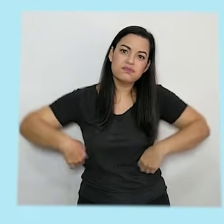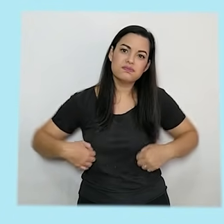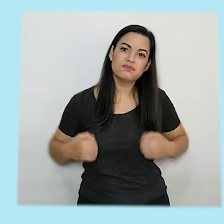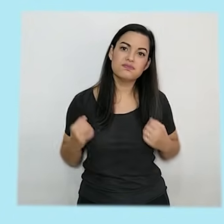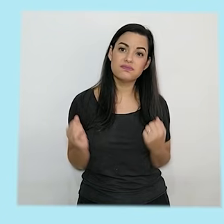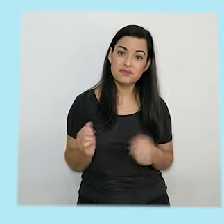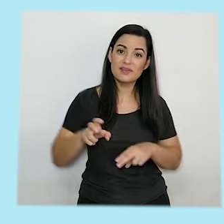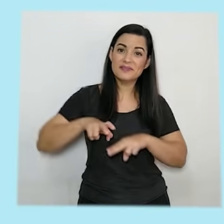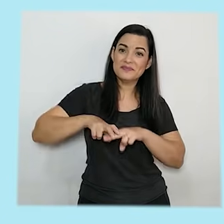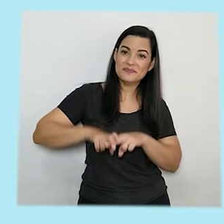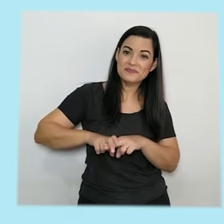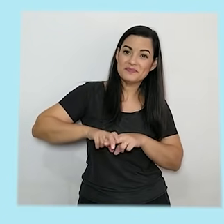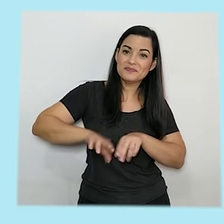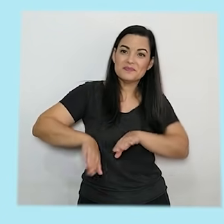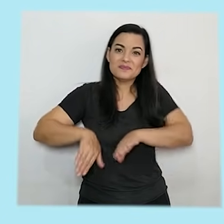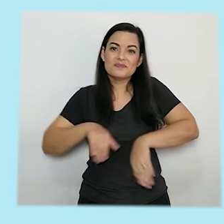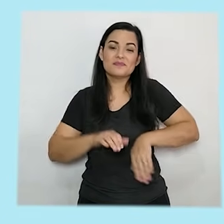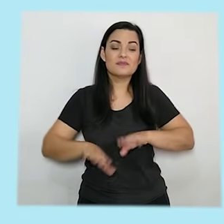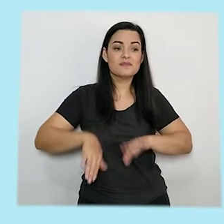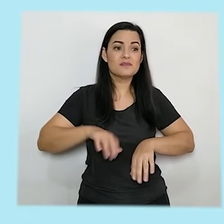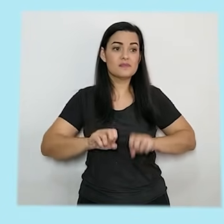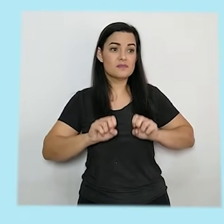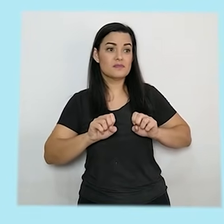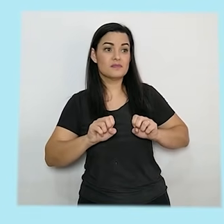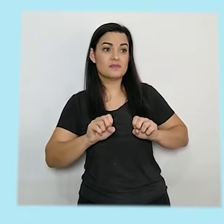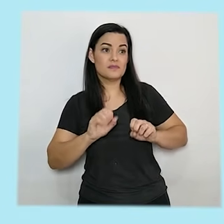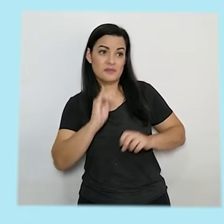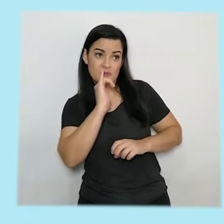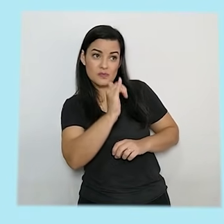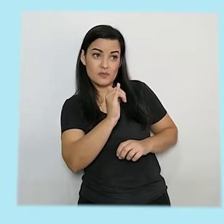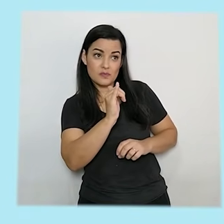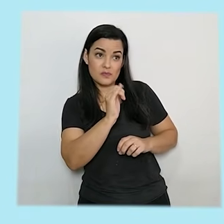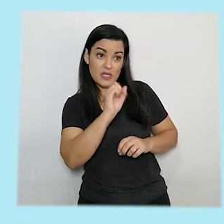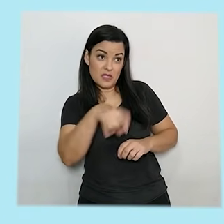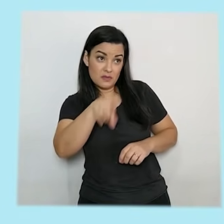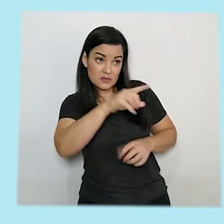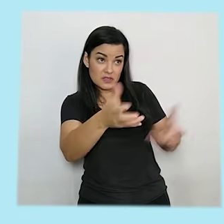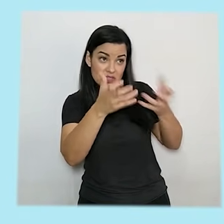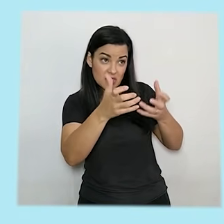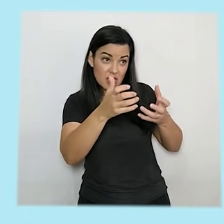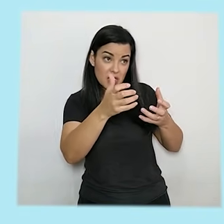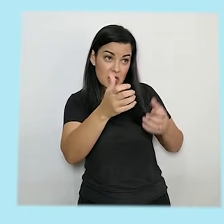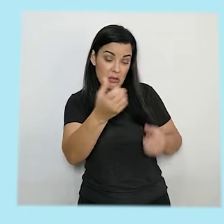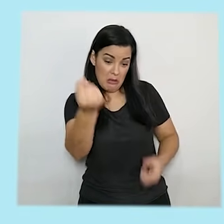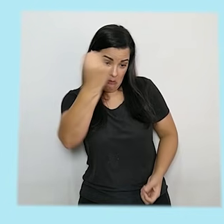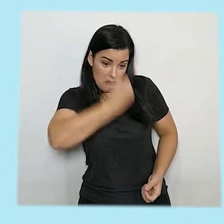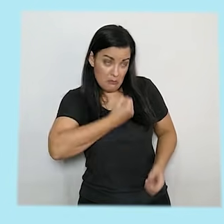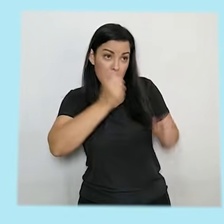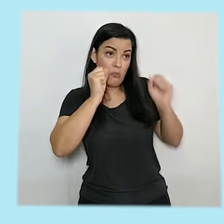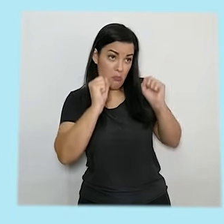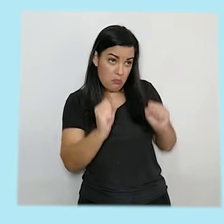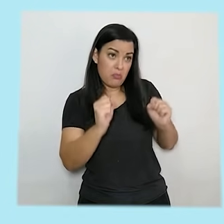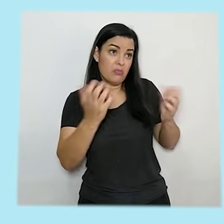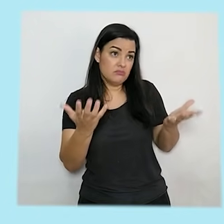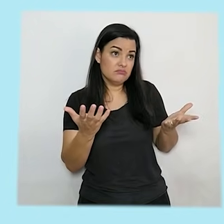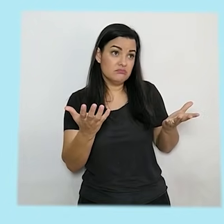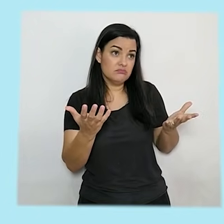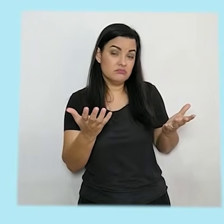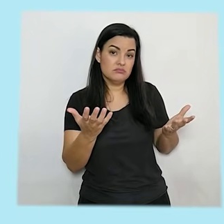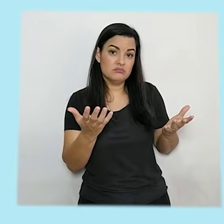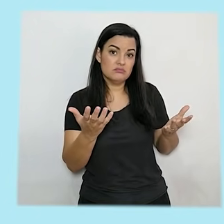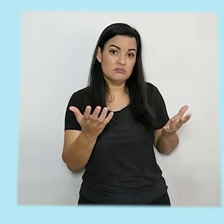água. Podem matar-me, se quiserem, disse resignado o infeliz,